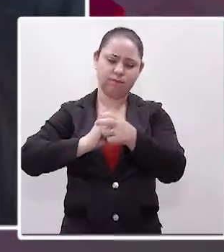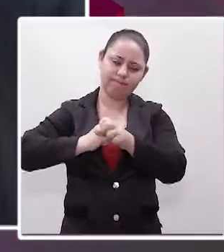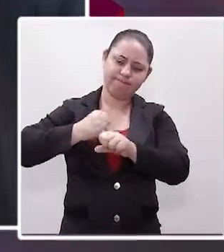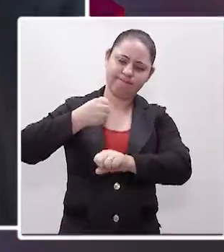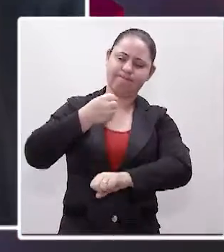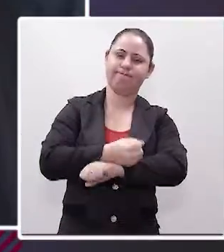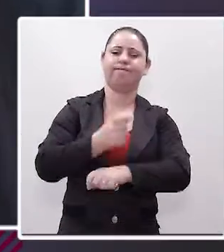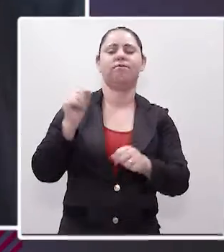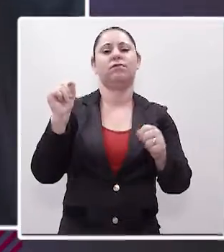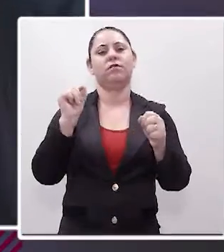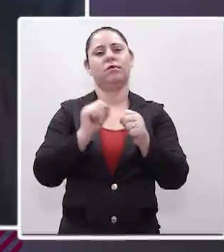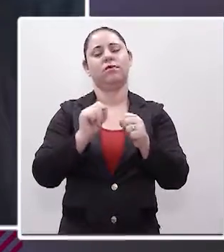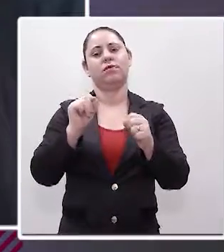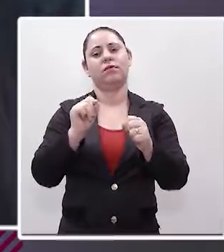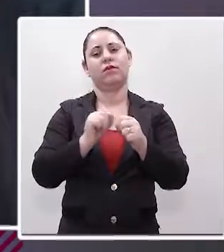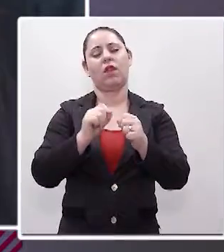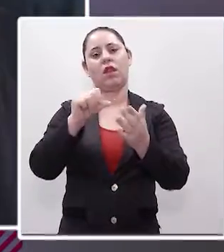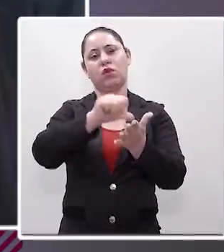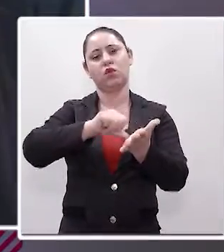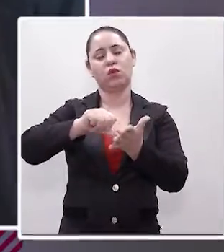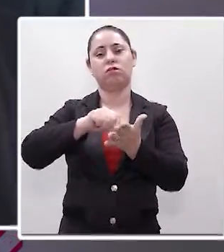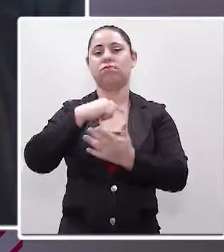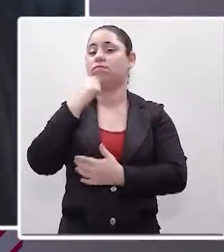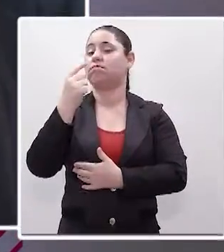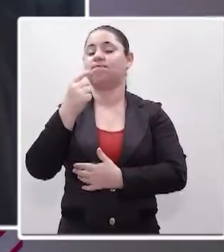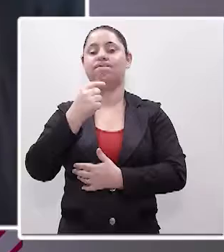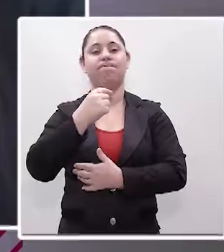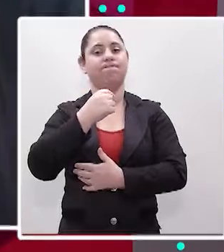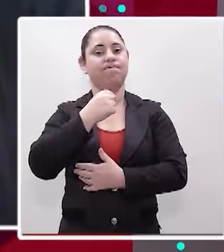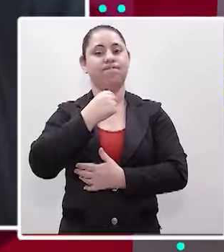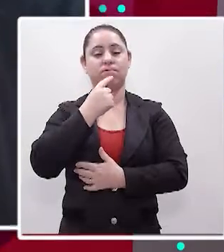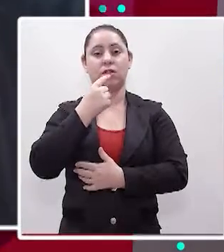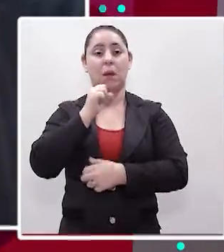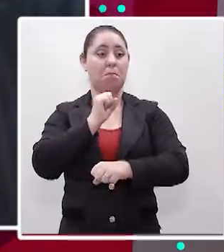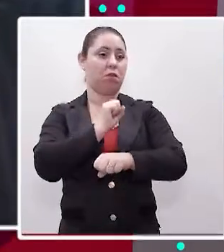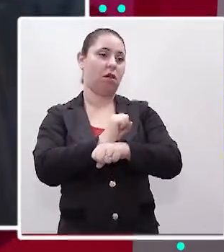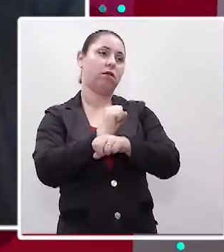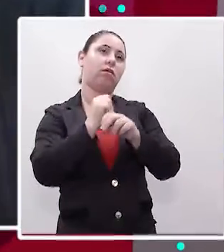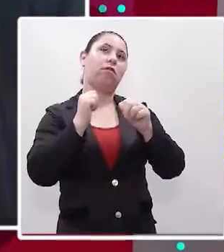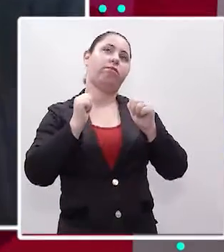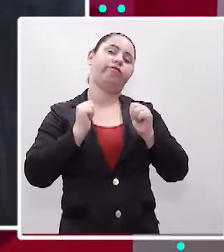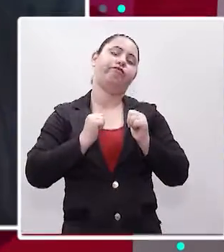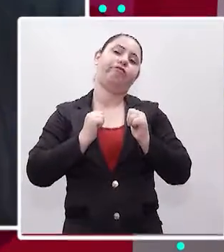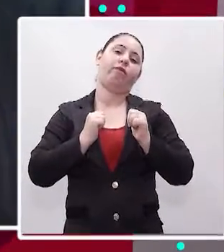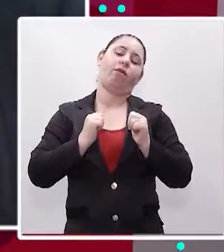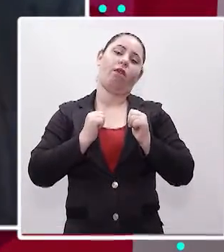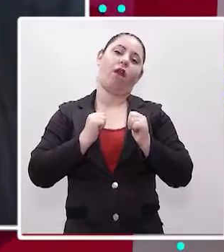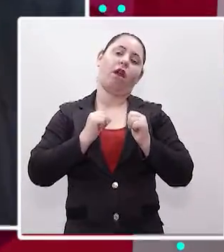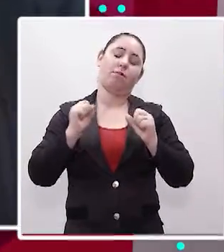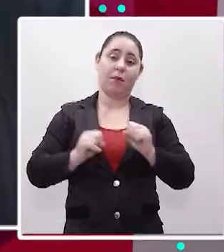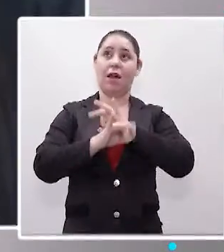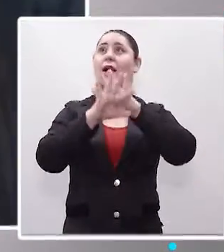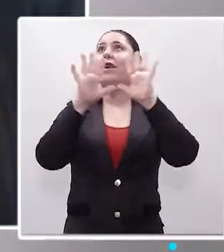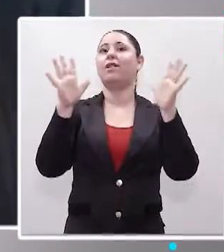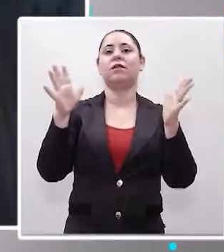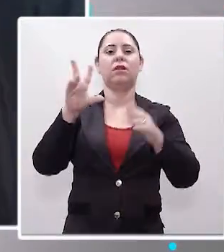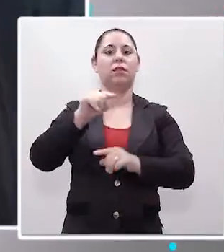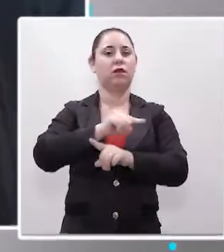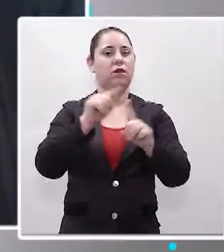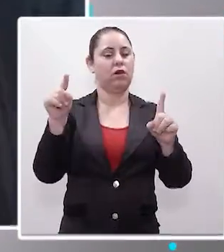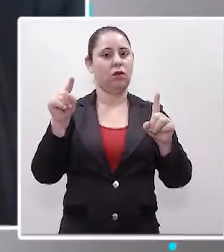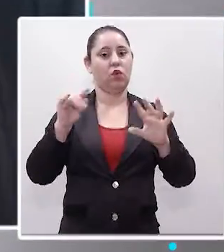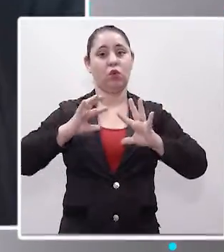os esforços tenham sido feitos, né, pelas redes, né, ninguém ficou parado esperando um